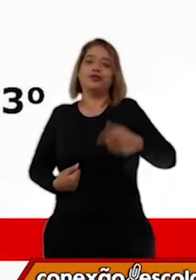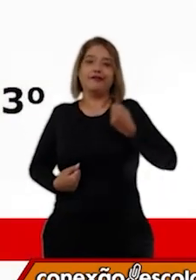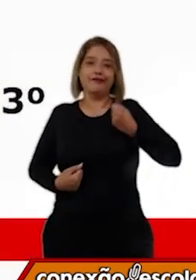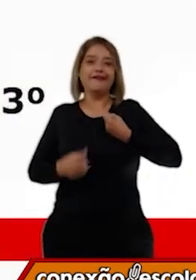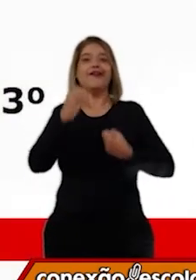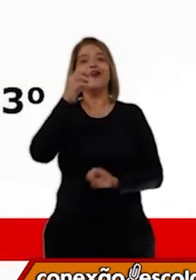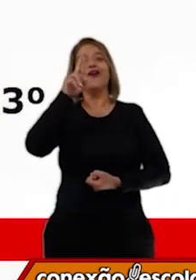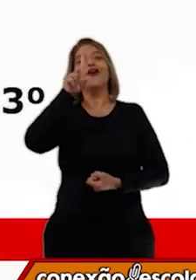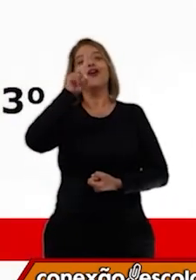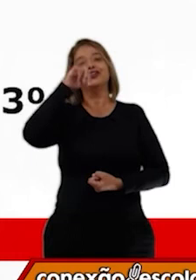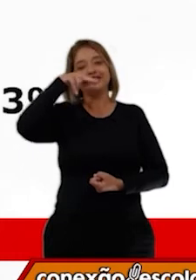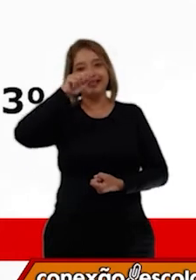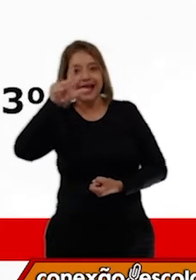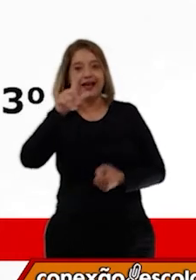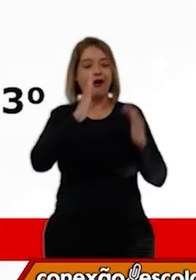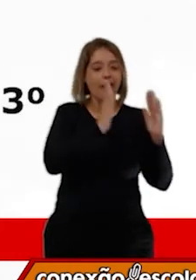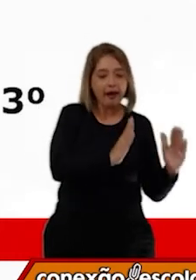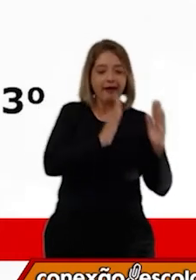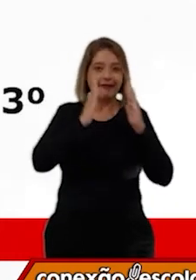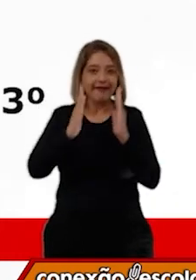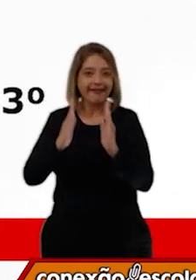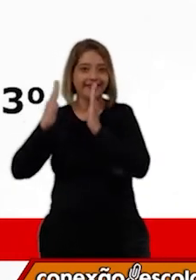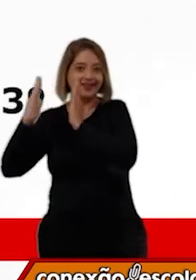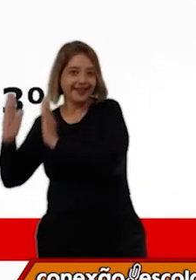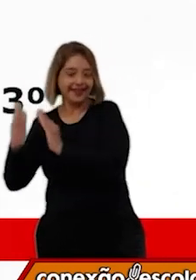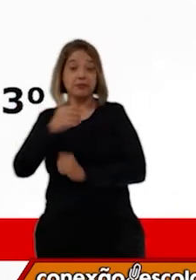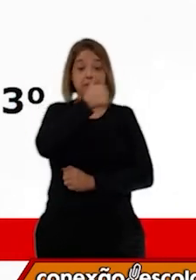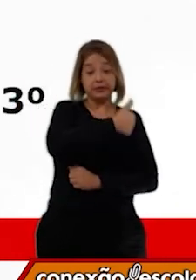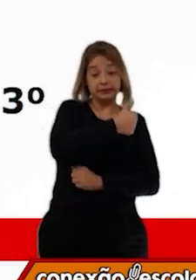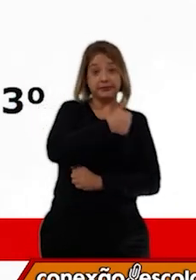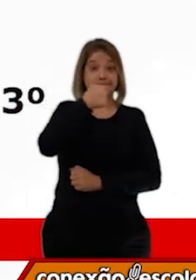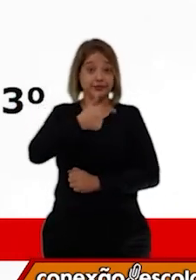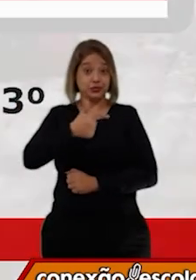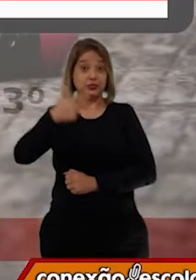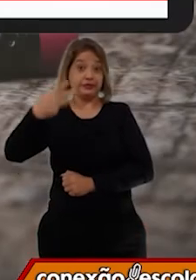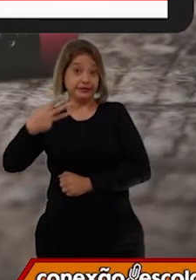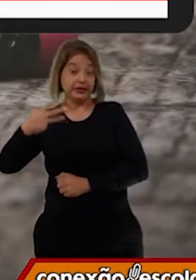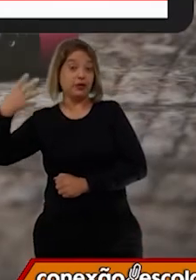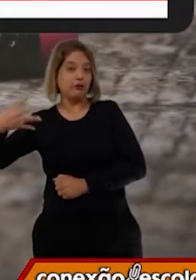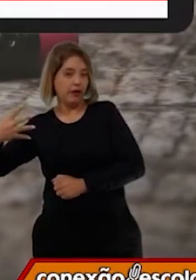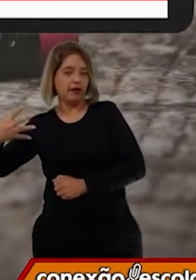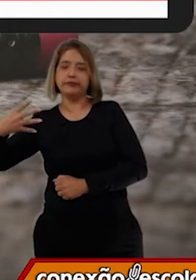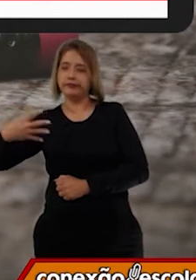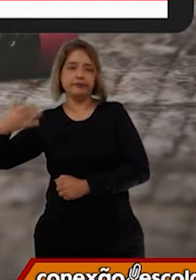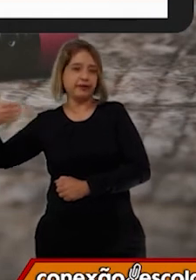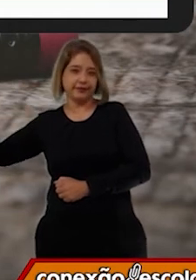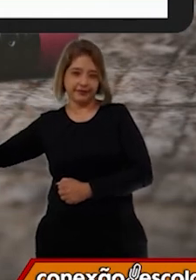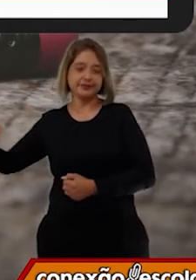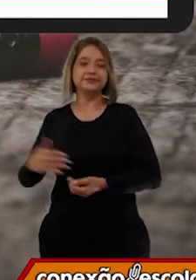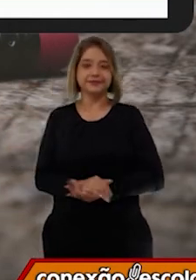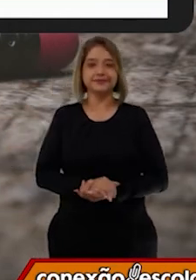de novo. As ordens, ordinais porque é em ordem. Primeiro, segundo, terceiro, quarto, quinto.